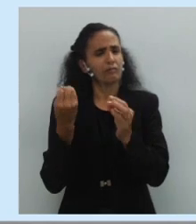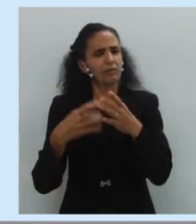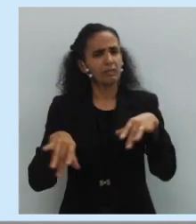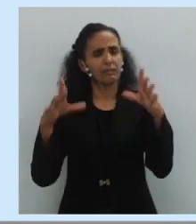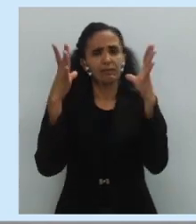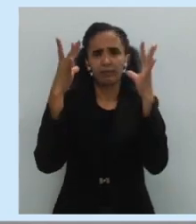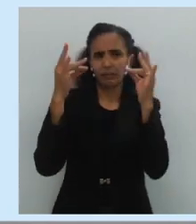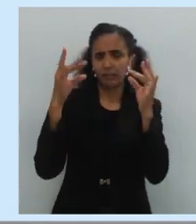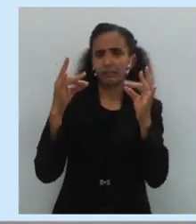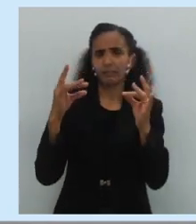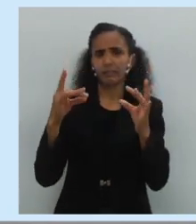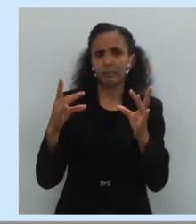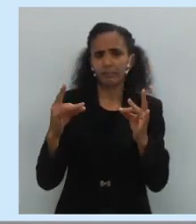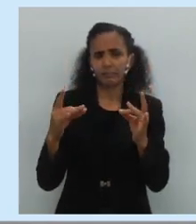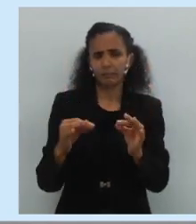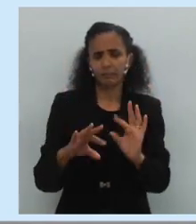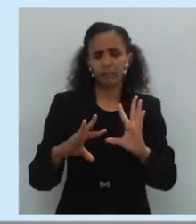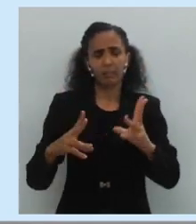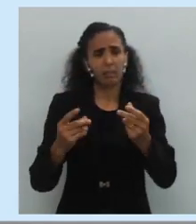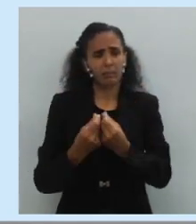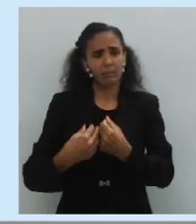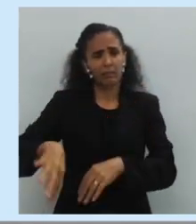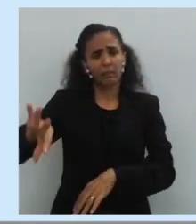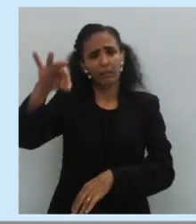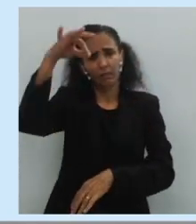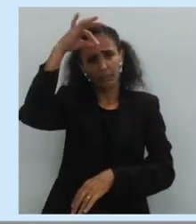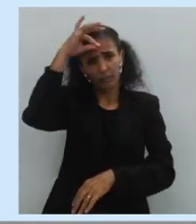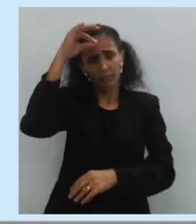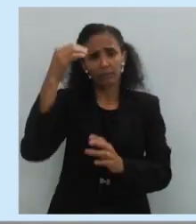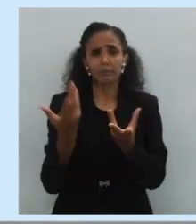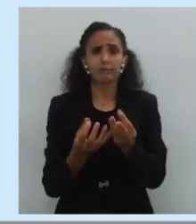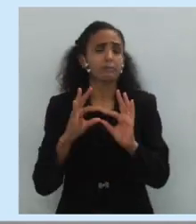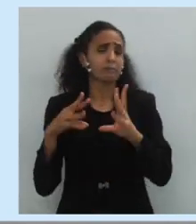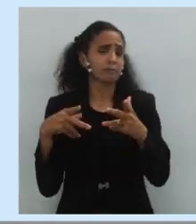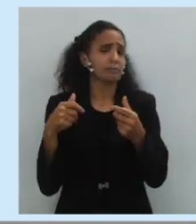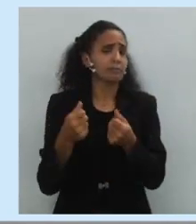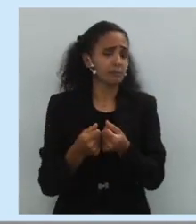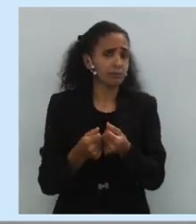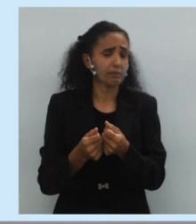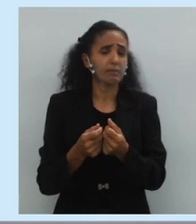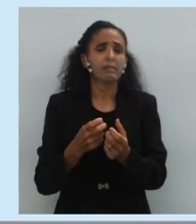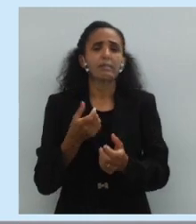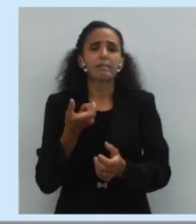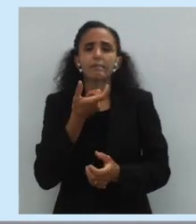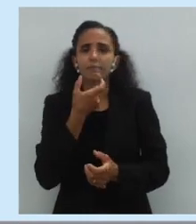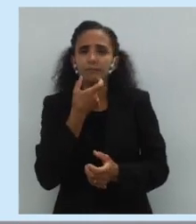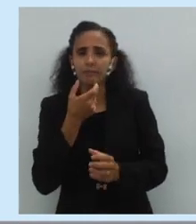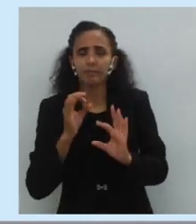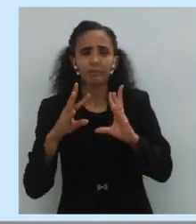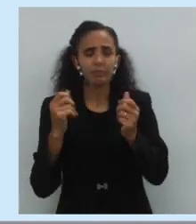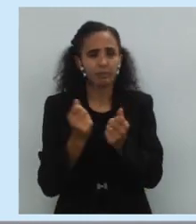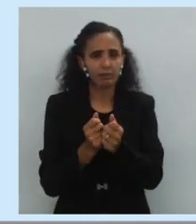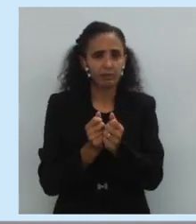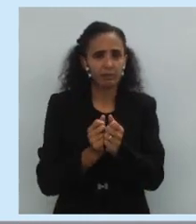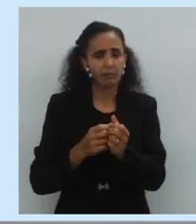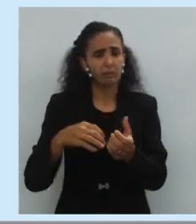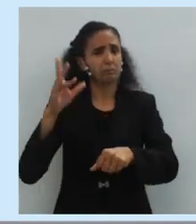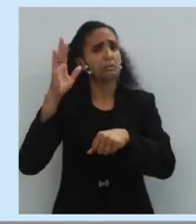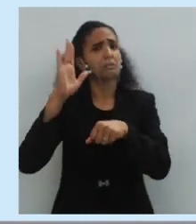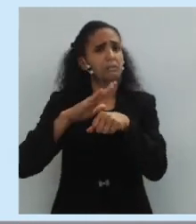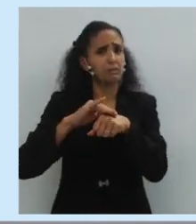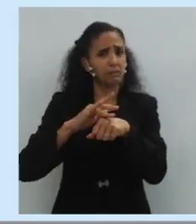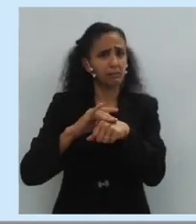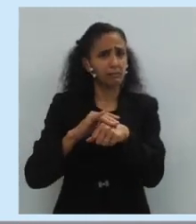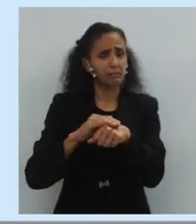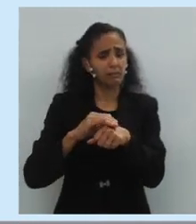sobre a herpes. A herpes, a gente tem a herpes labial e tem a herpes genital. A herpes se